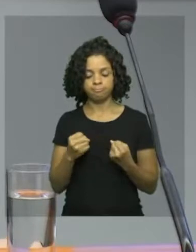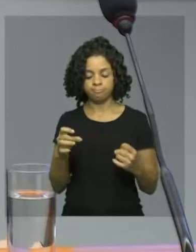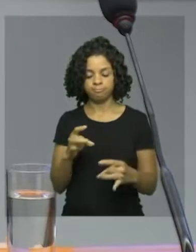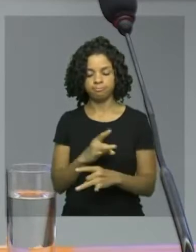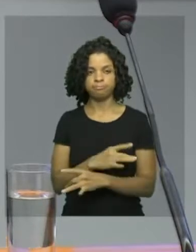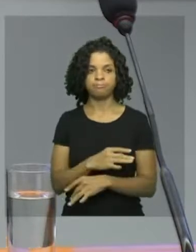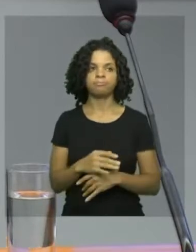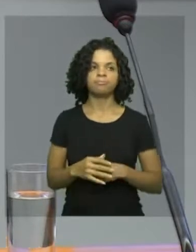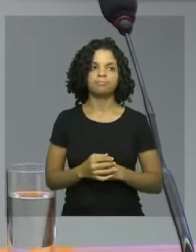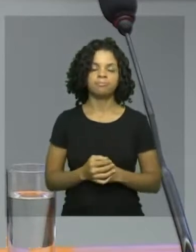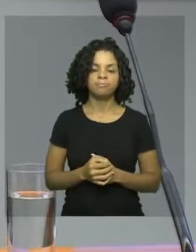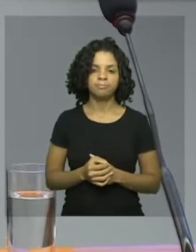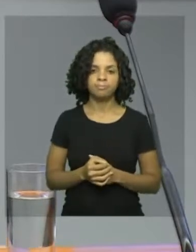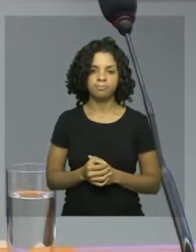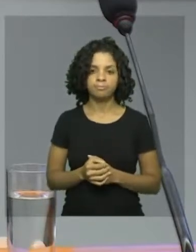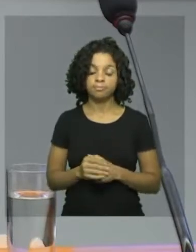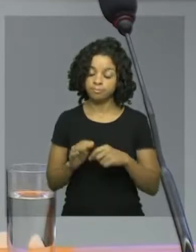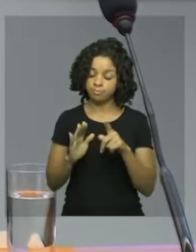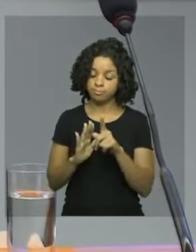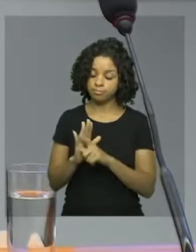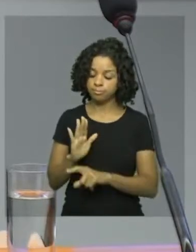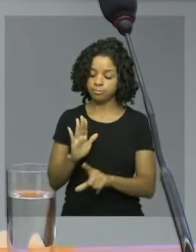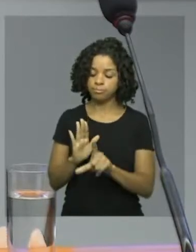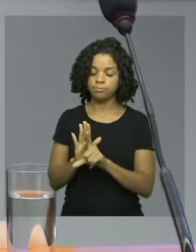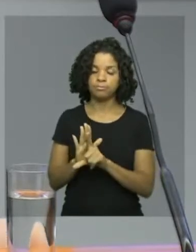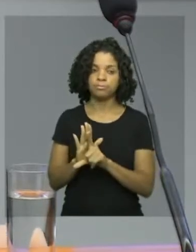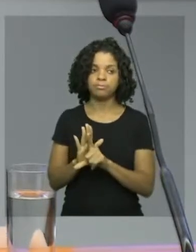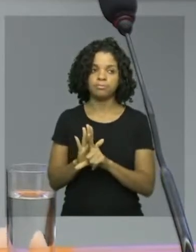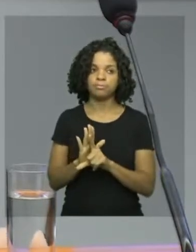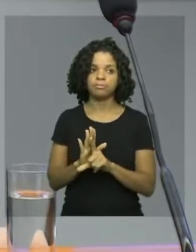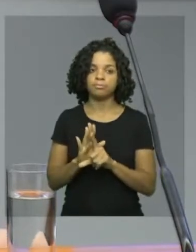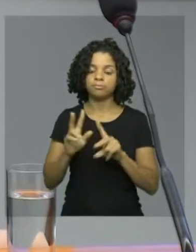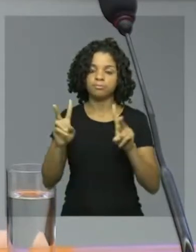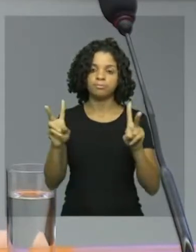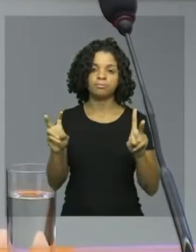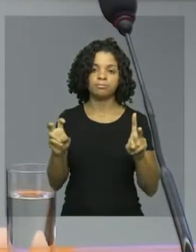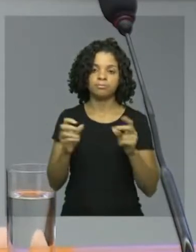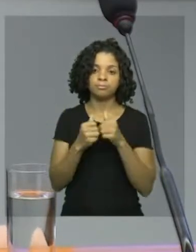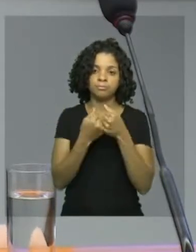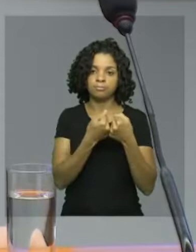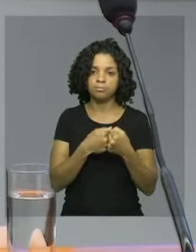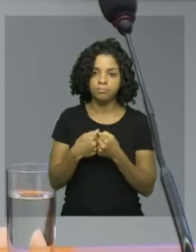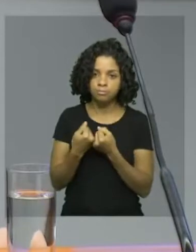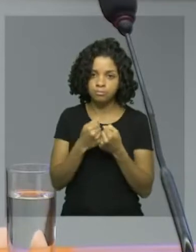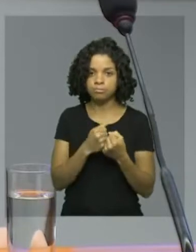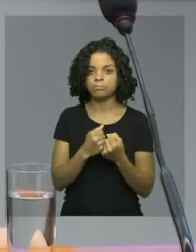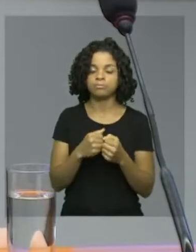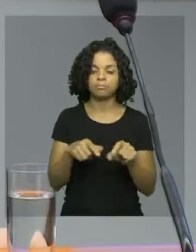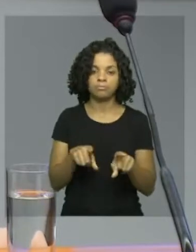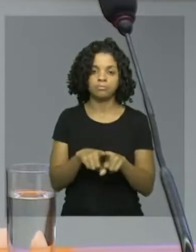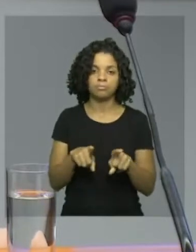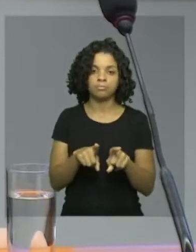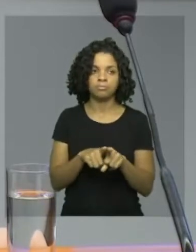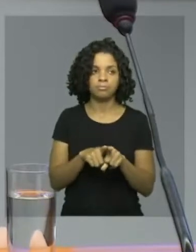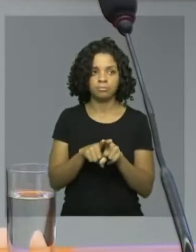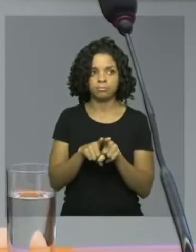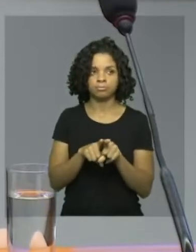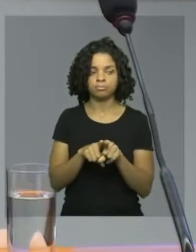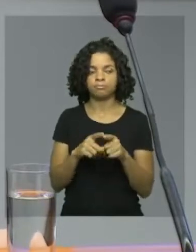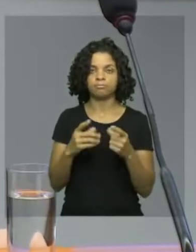Lucena. O PL trata da síndrome de Ehlers-Danlos e do transtorno de espectro de hipermobilidade,